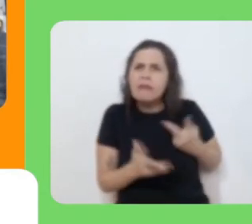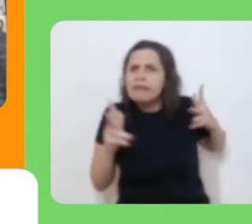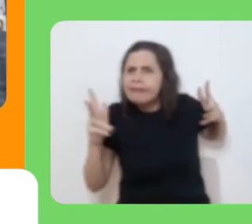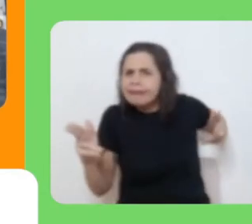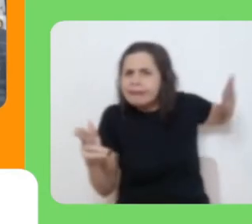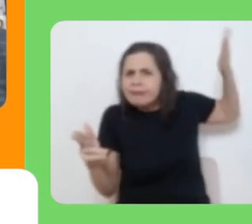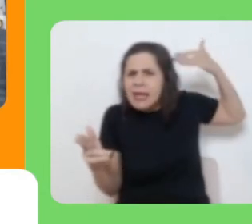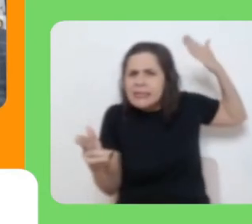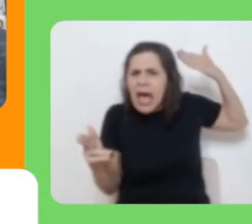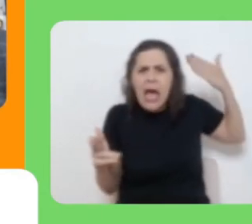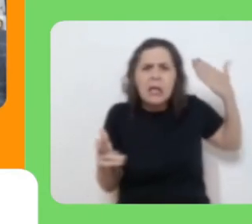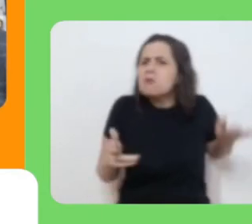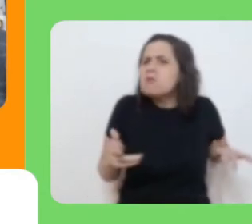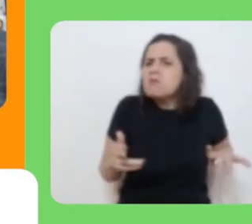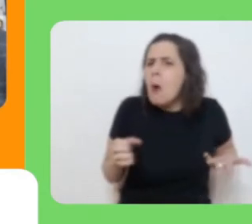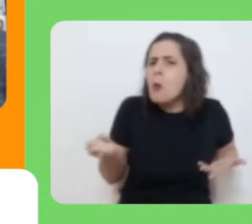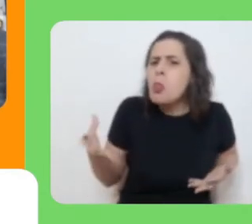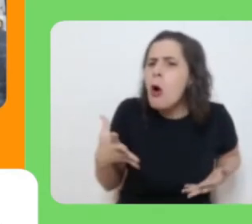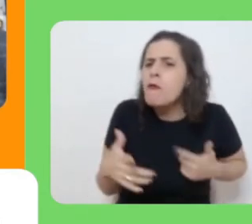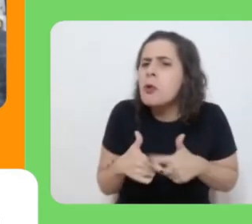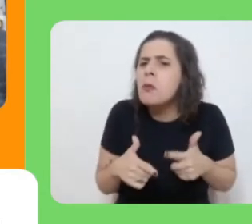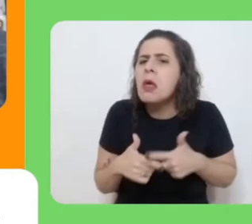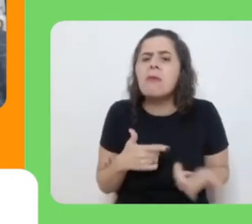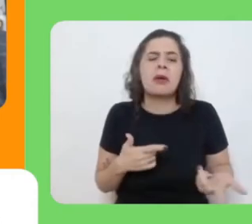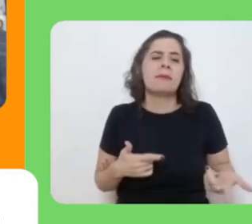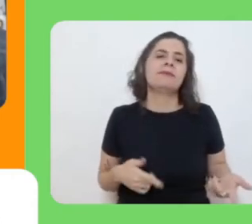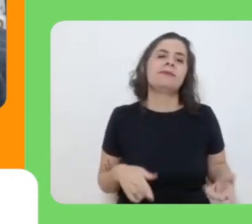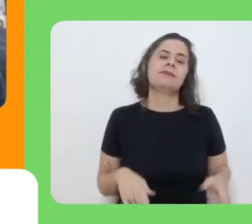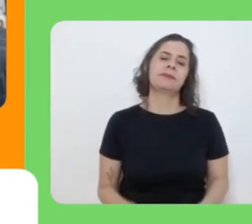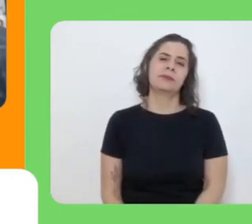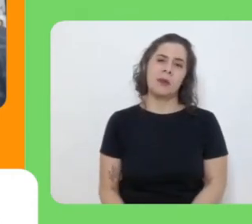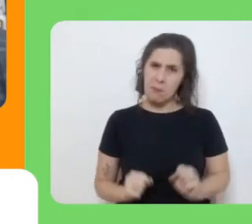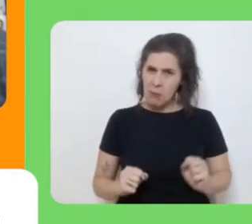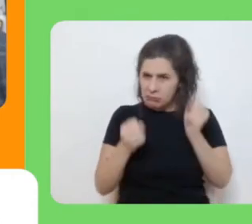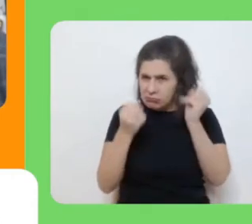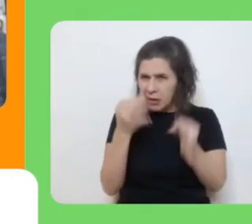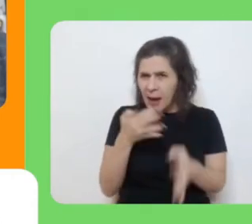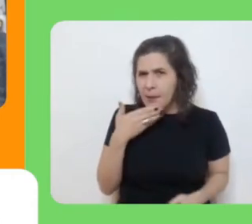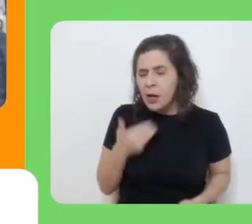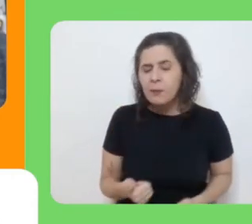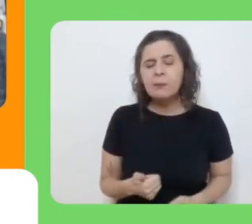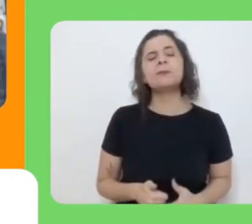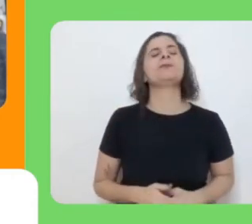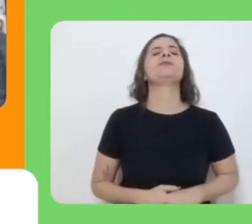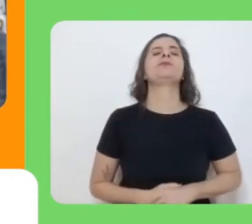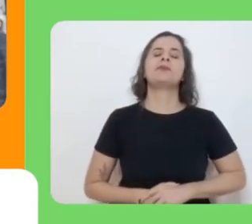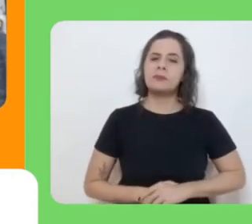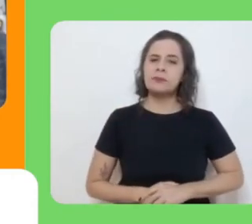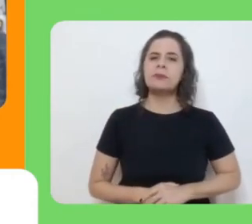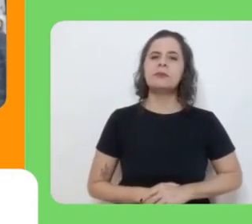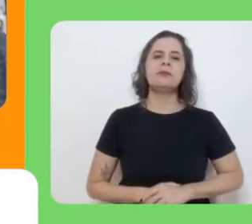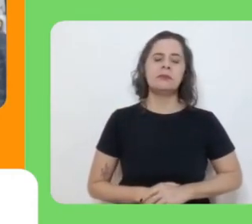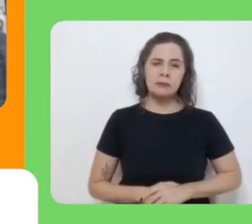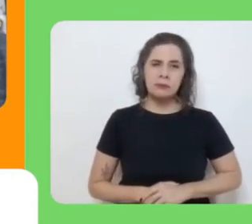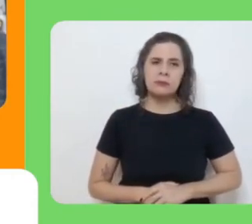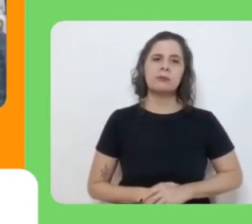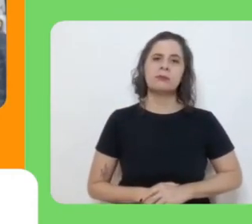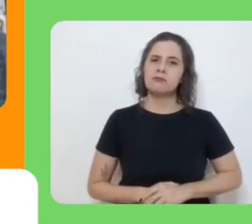novos problemas? Essas demissões em massa também, eu queria que você falasse um pouco se desse. Olha,